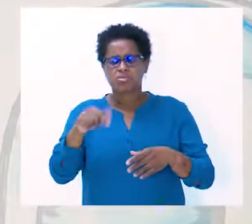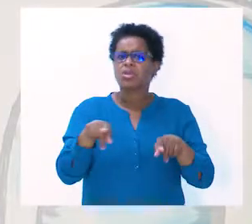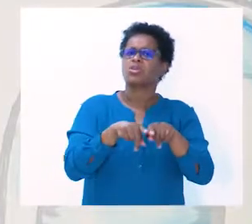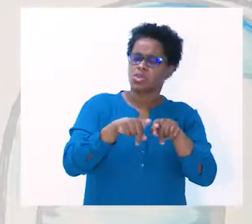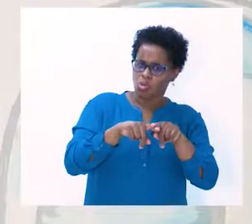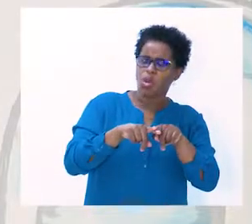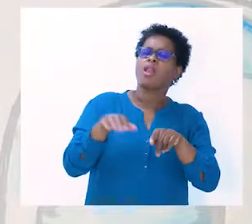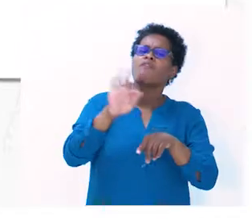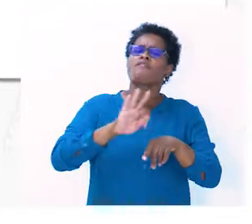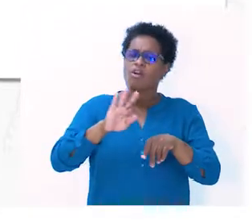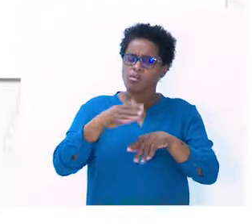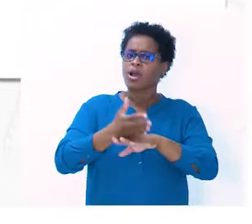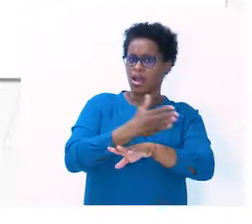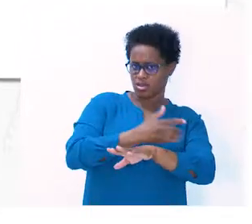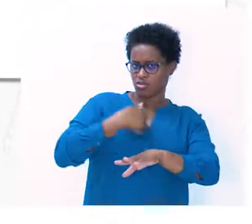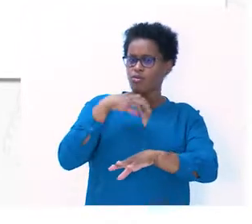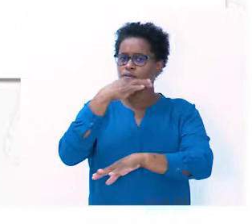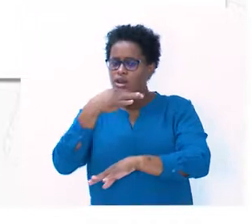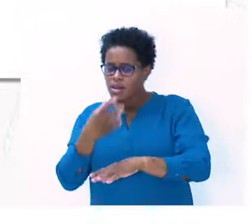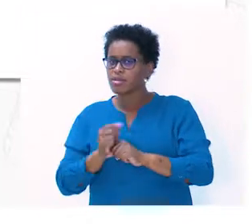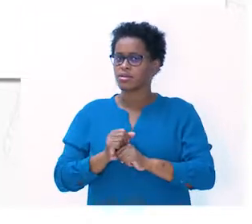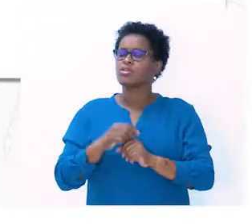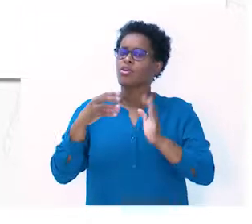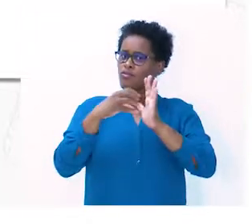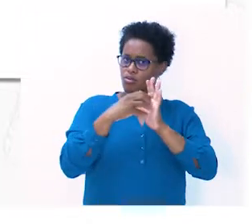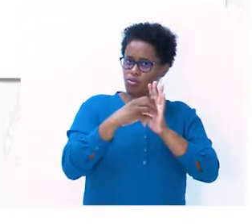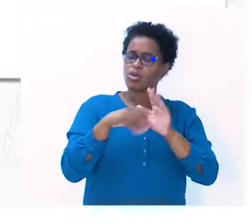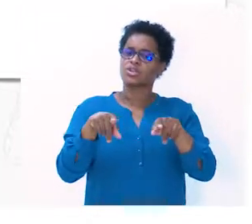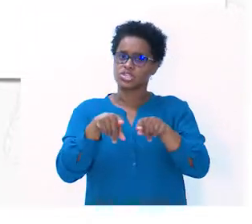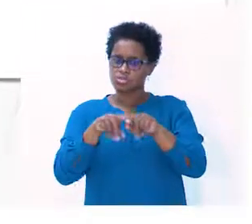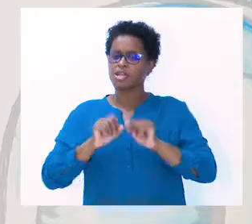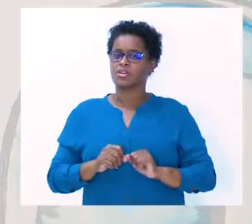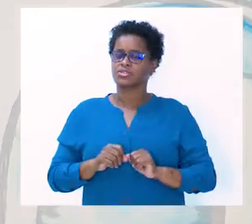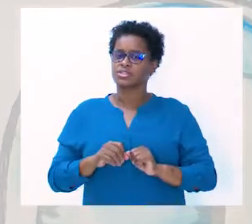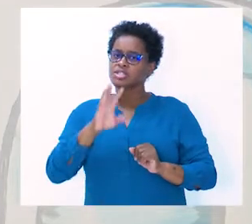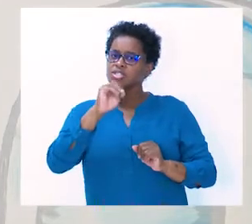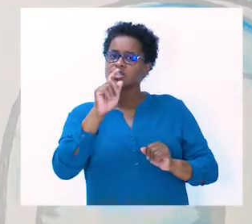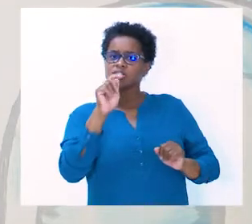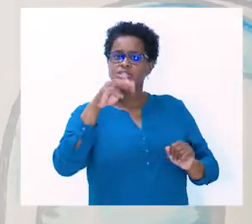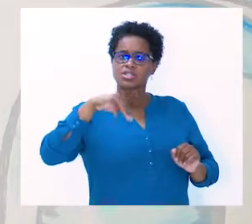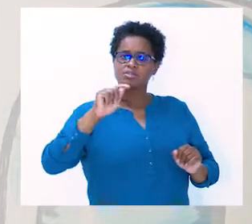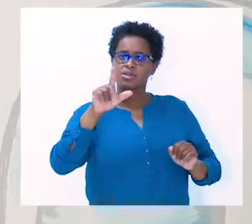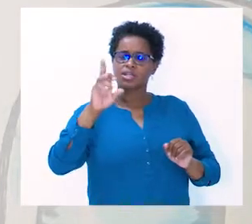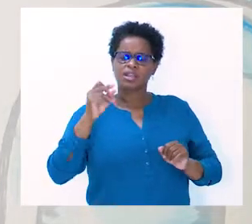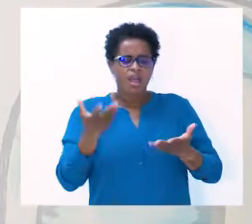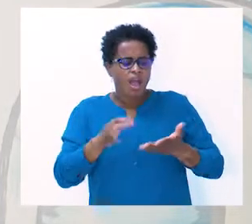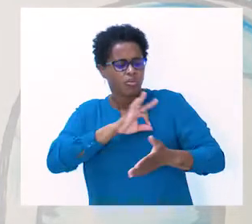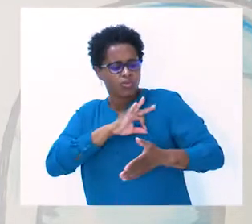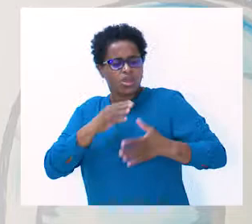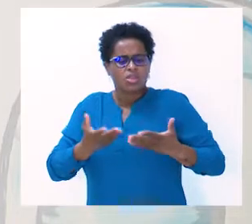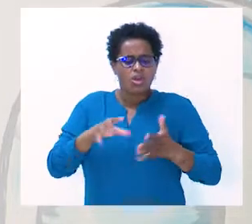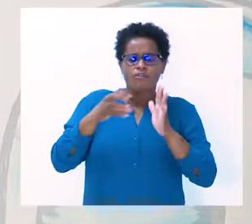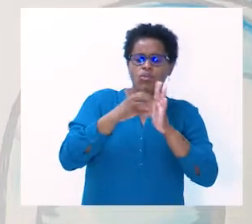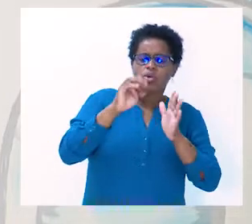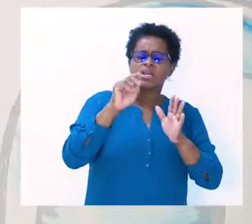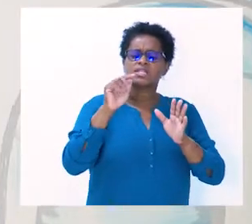dito anteriormente. Então, são figuras semelhantes. Professor, então, figuras semelhantes